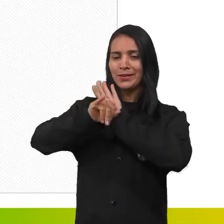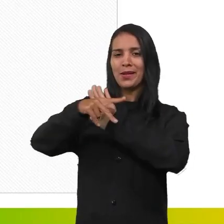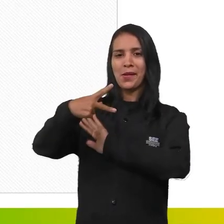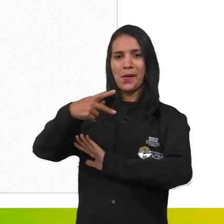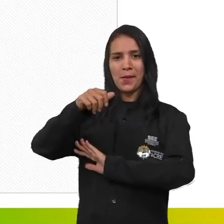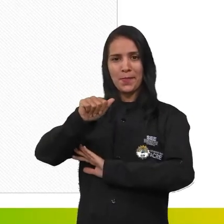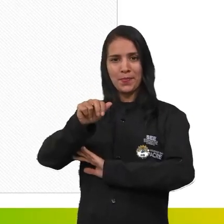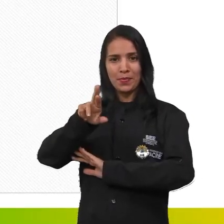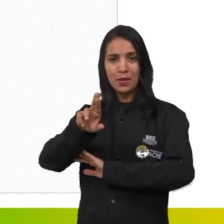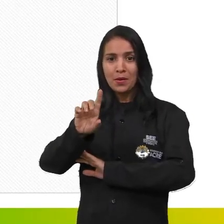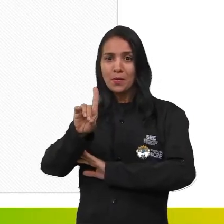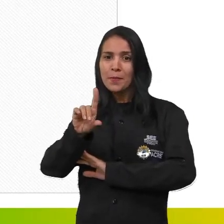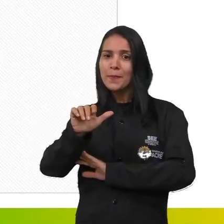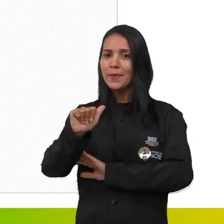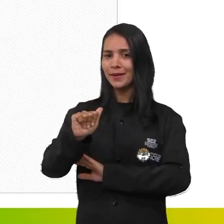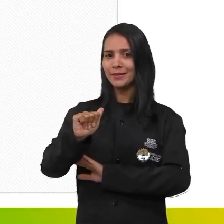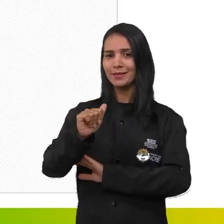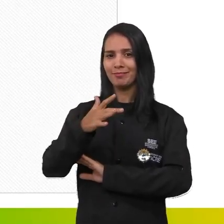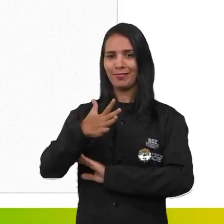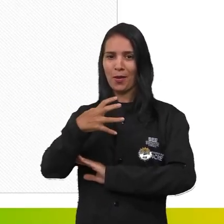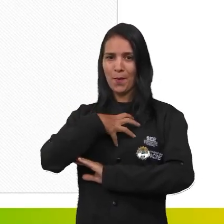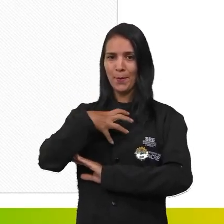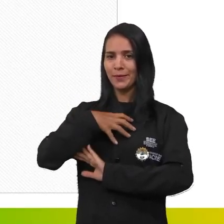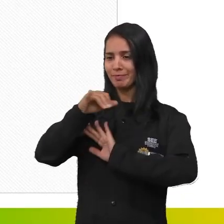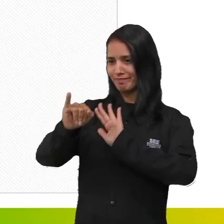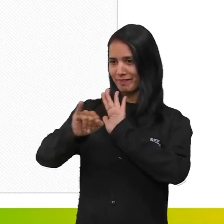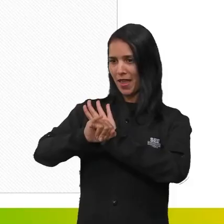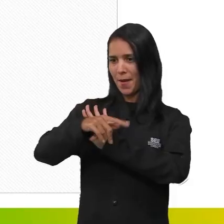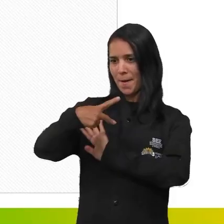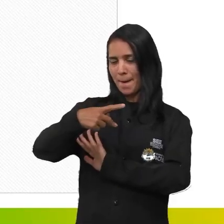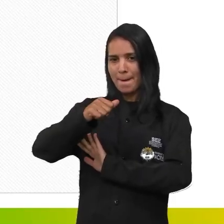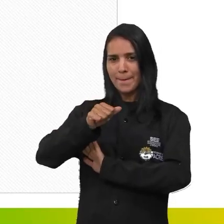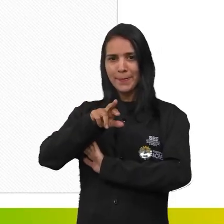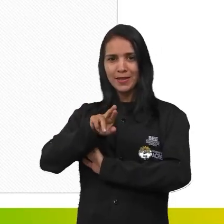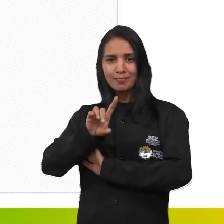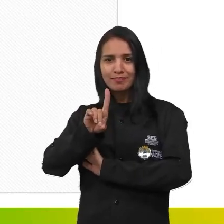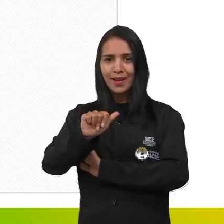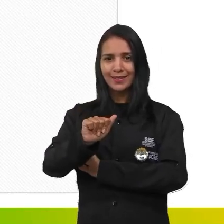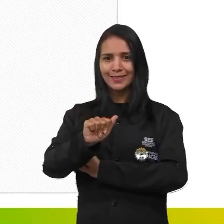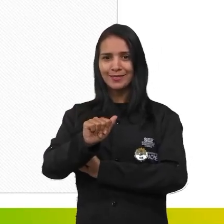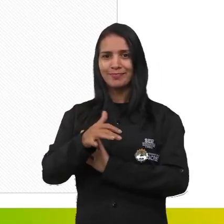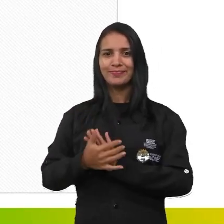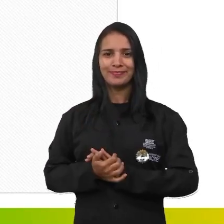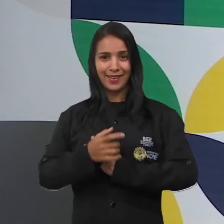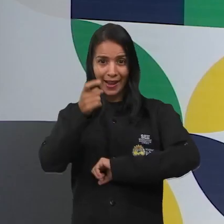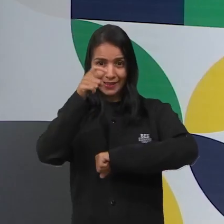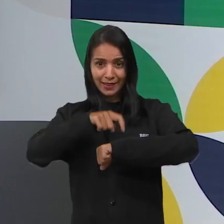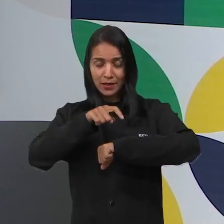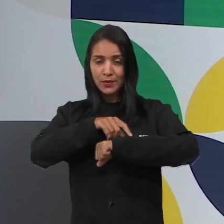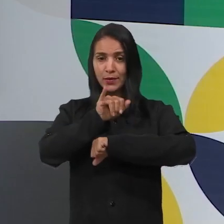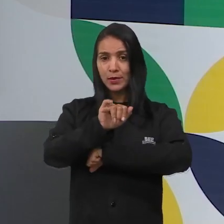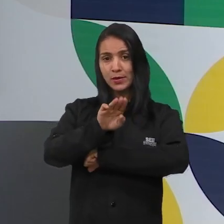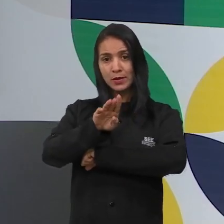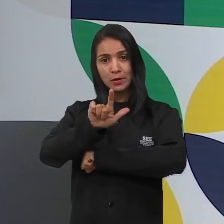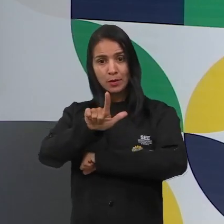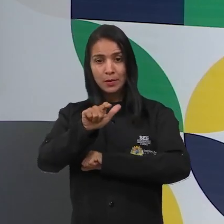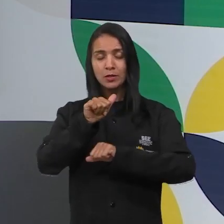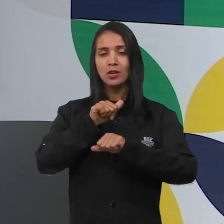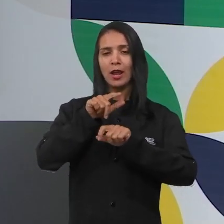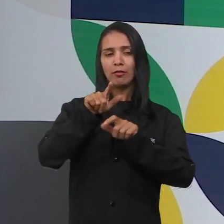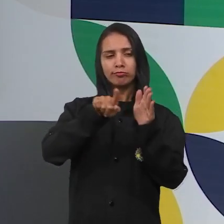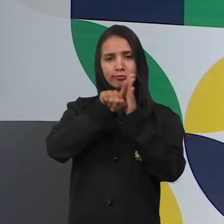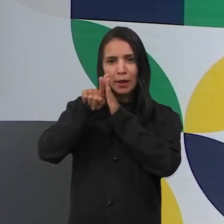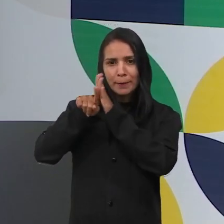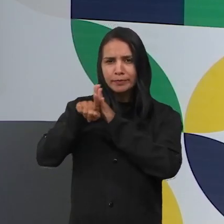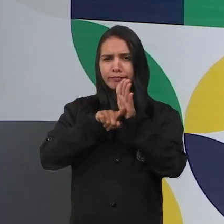se declarando parda. Quando o IBGE está fazendo o censo demográfico, quando o IBGE está fazendo essa contagem da